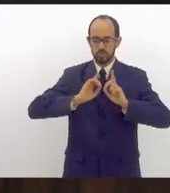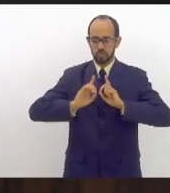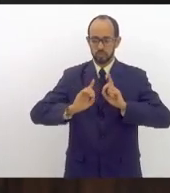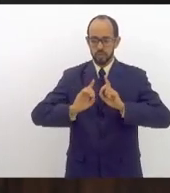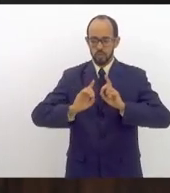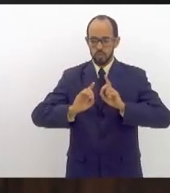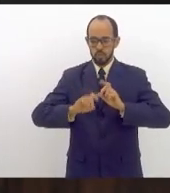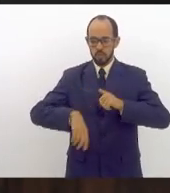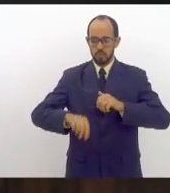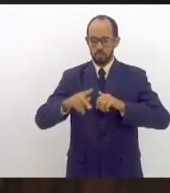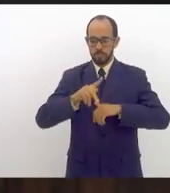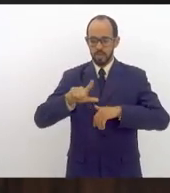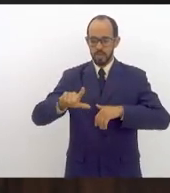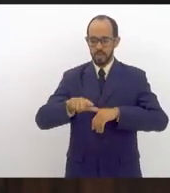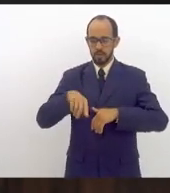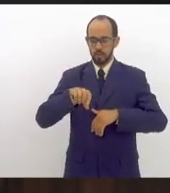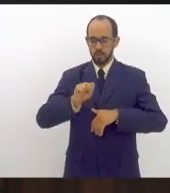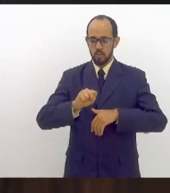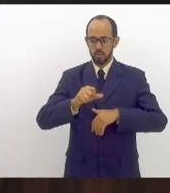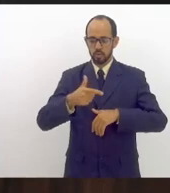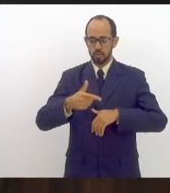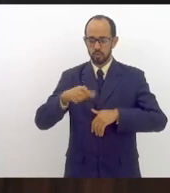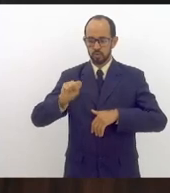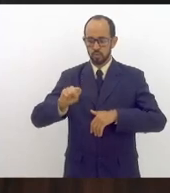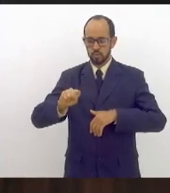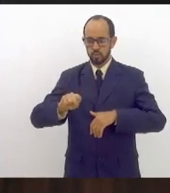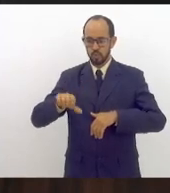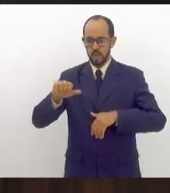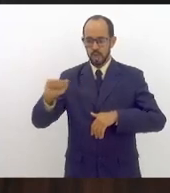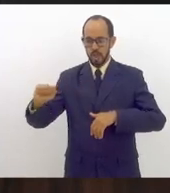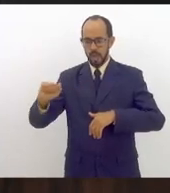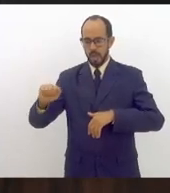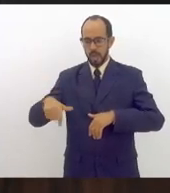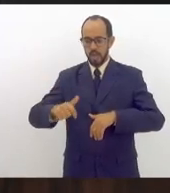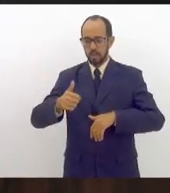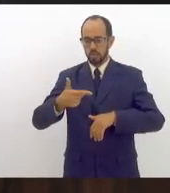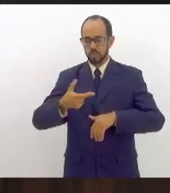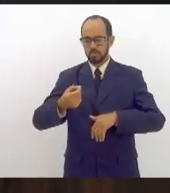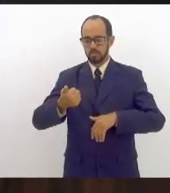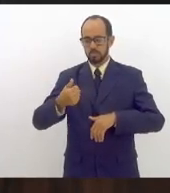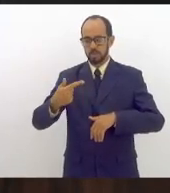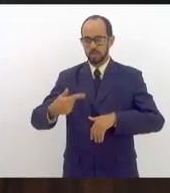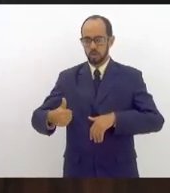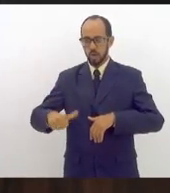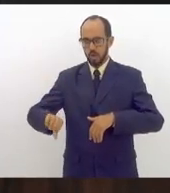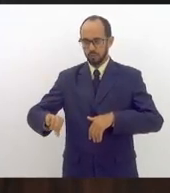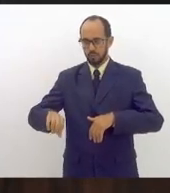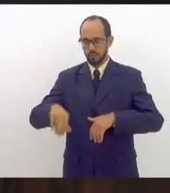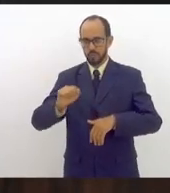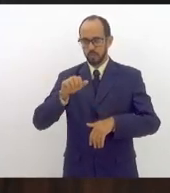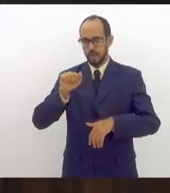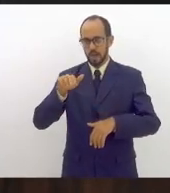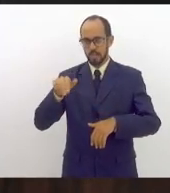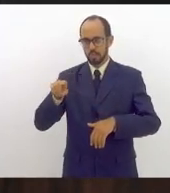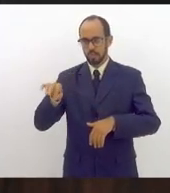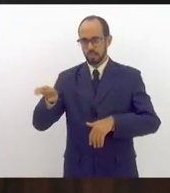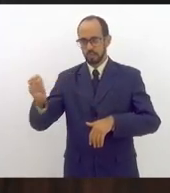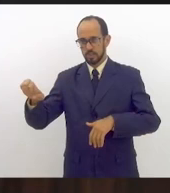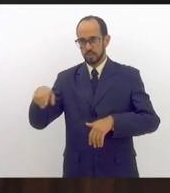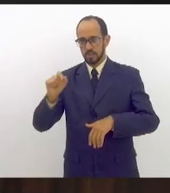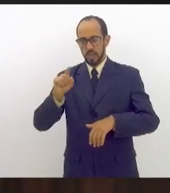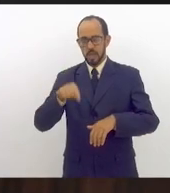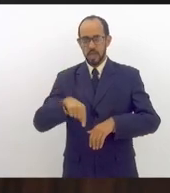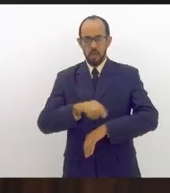emendado. Projeto de lei 828-A de 19, de autoria do deputado Alexandre Knoploch, que declara o Cantinho das Concertinas, localizado